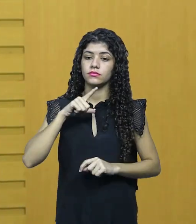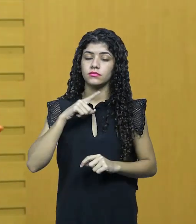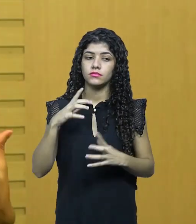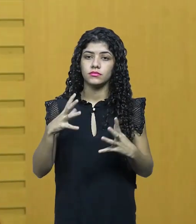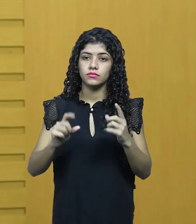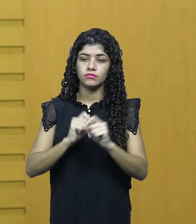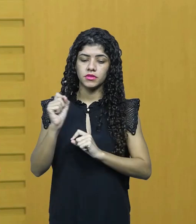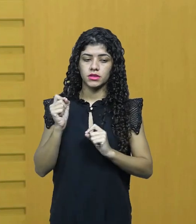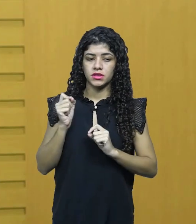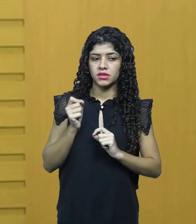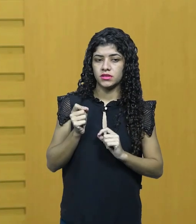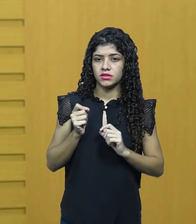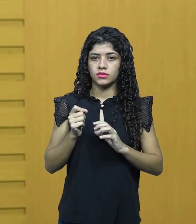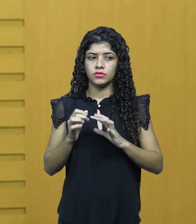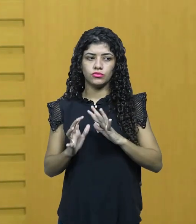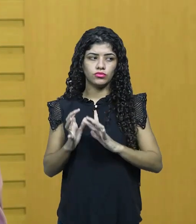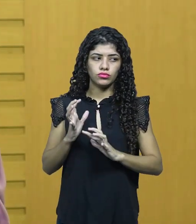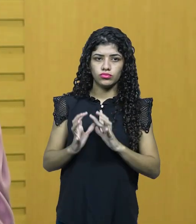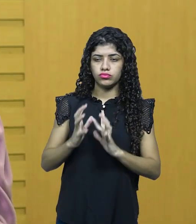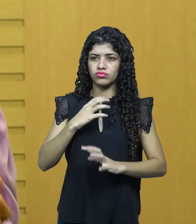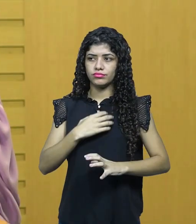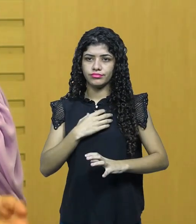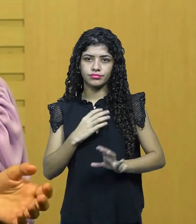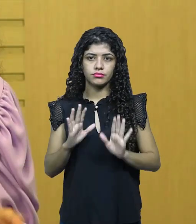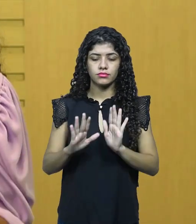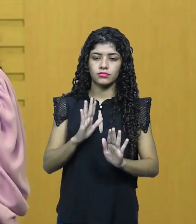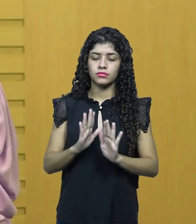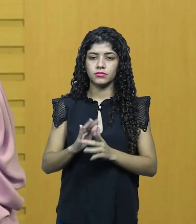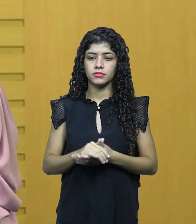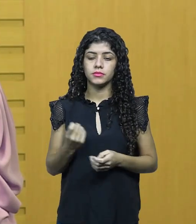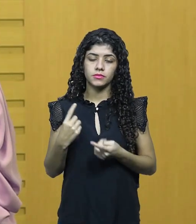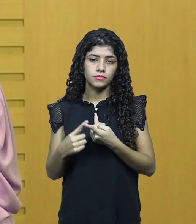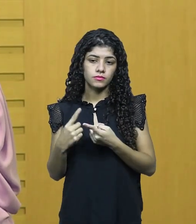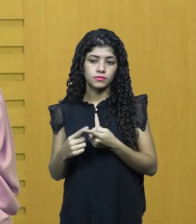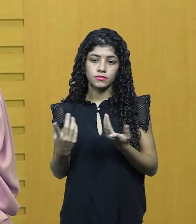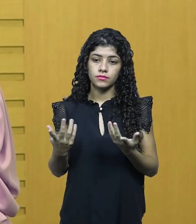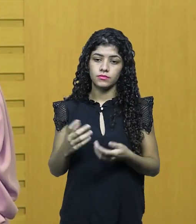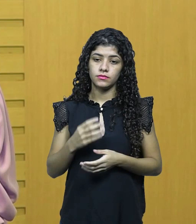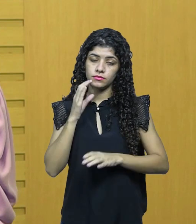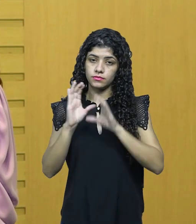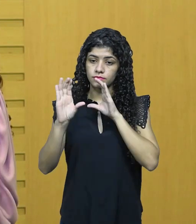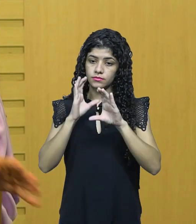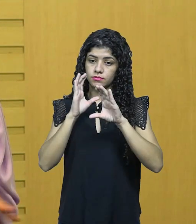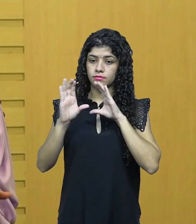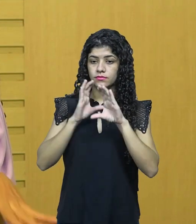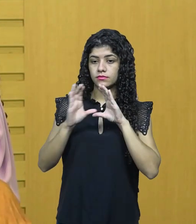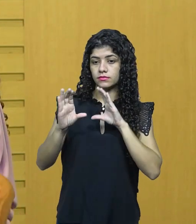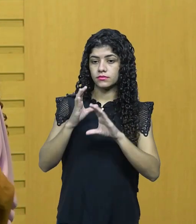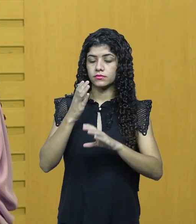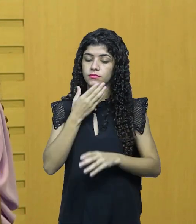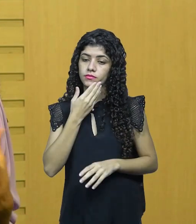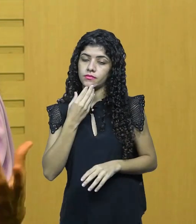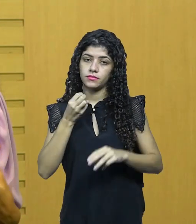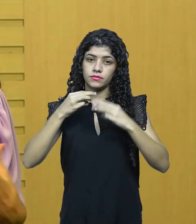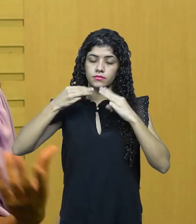um choque, tem uma tensão nas falas entre eles, porque o Bergoglio está cantando uma música pop e o Ratzinger não conhece.